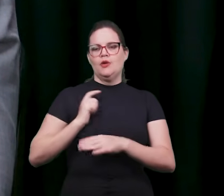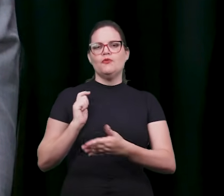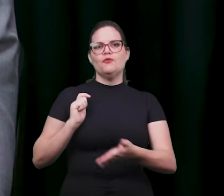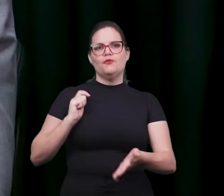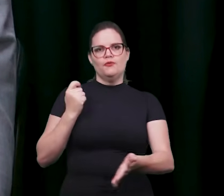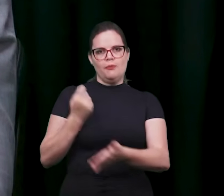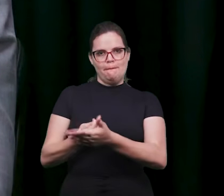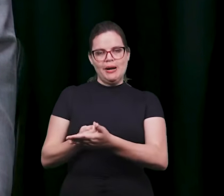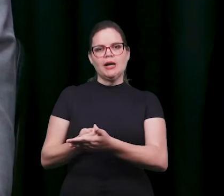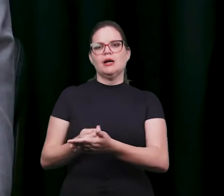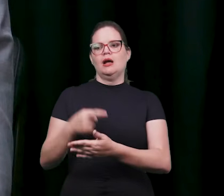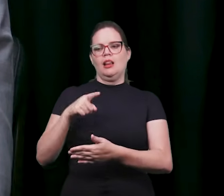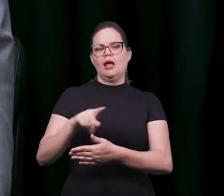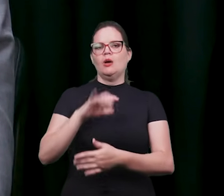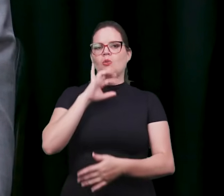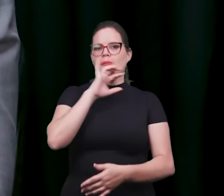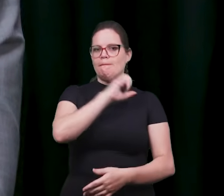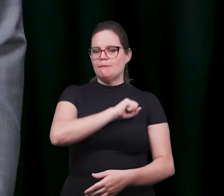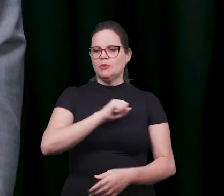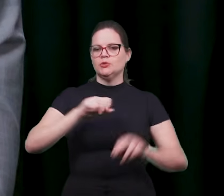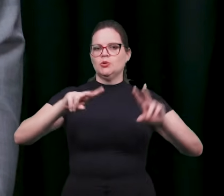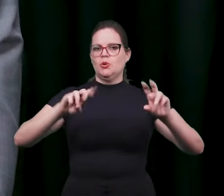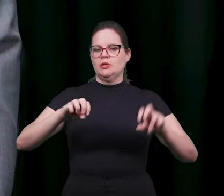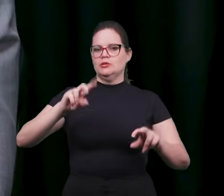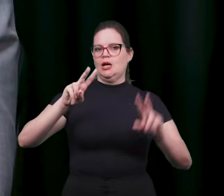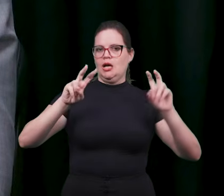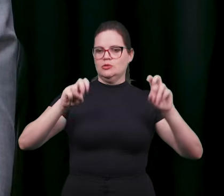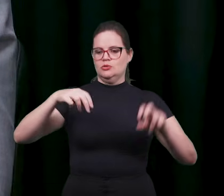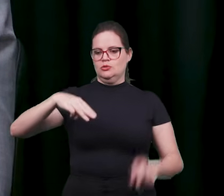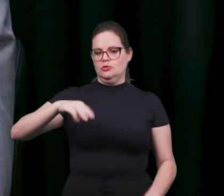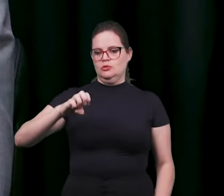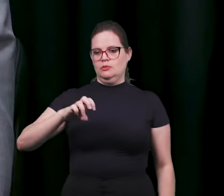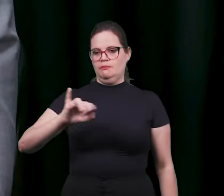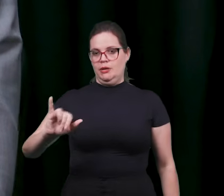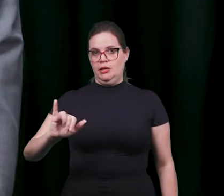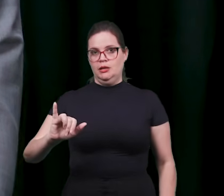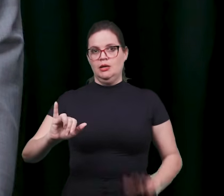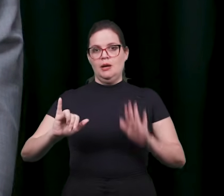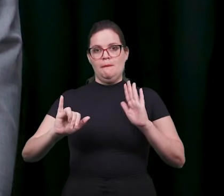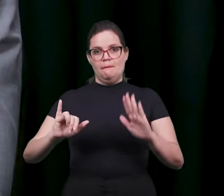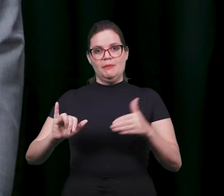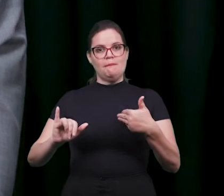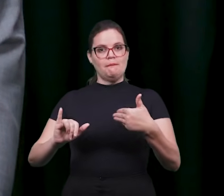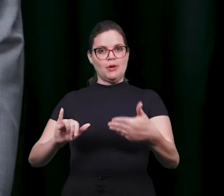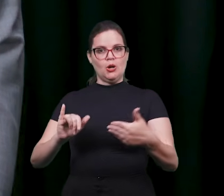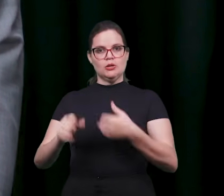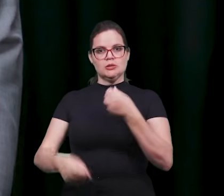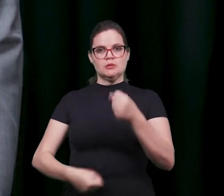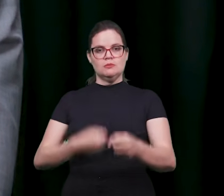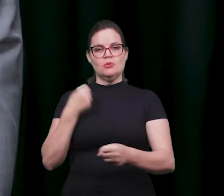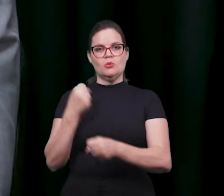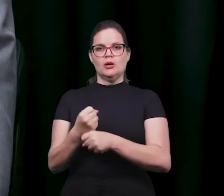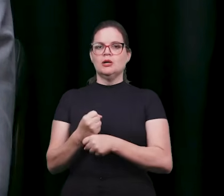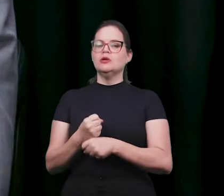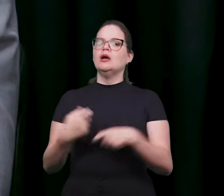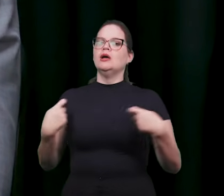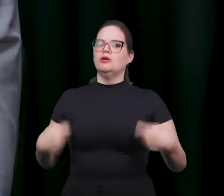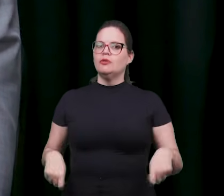ao microempreendedor individual. Mas já no próximo ano eu vou ter que mudar para uma